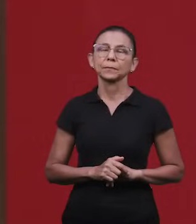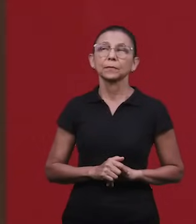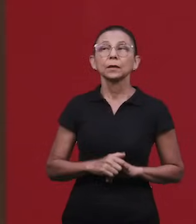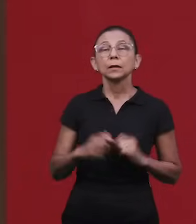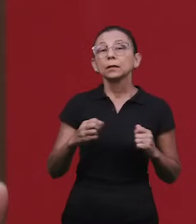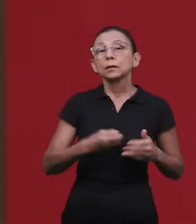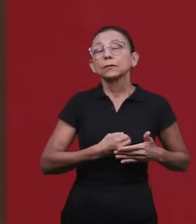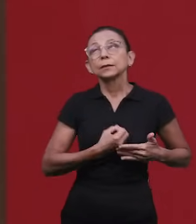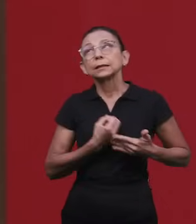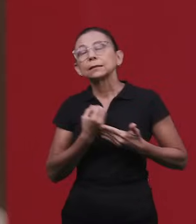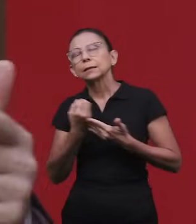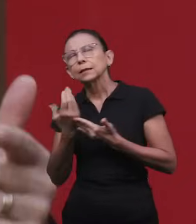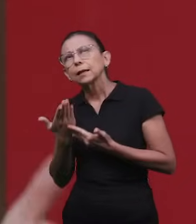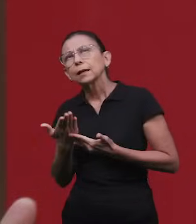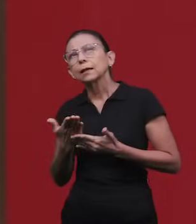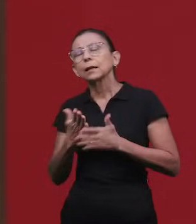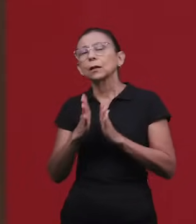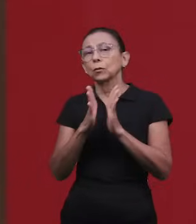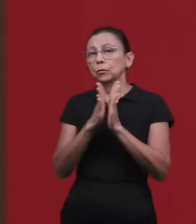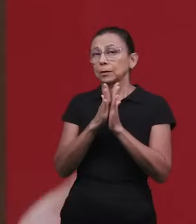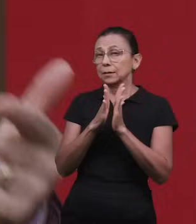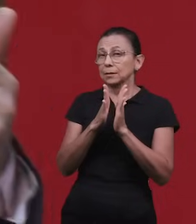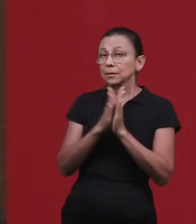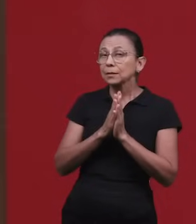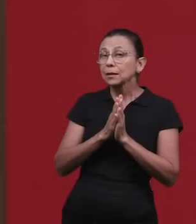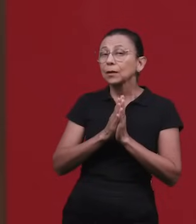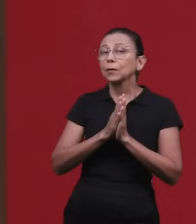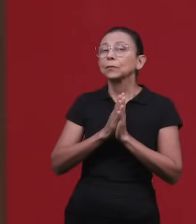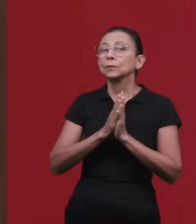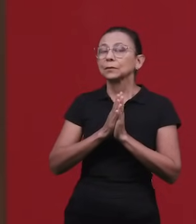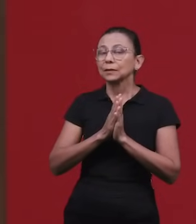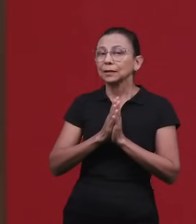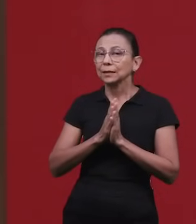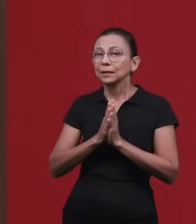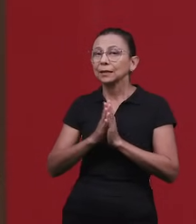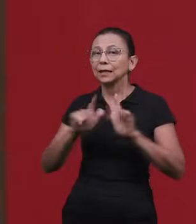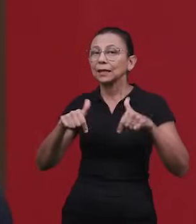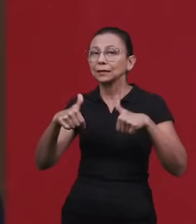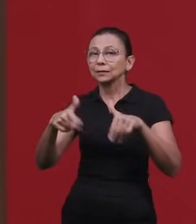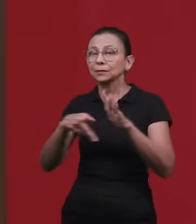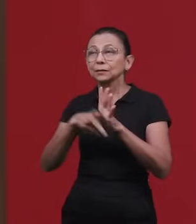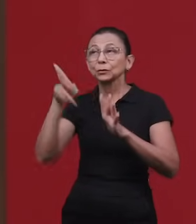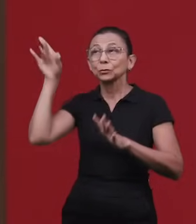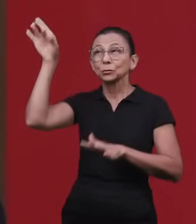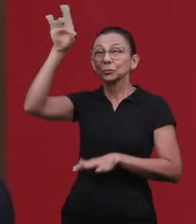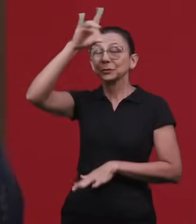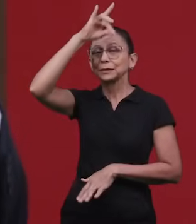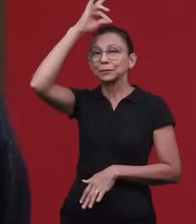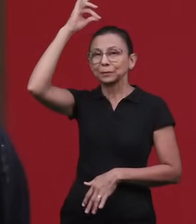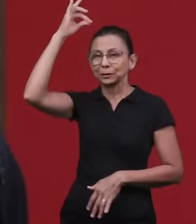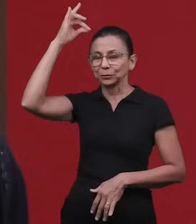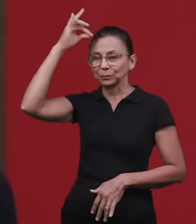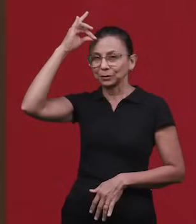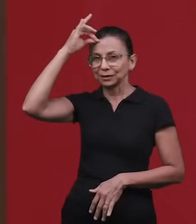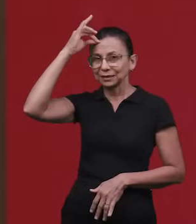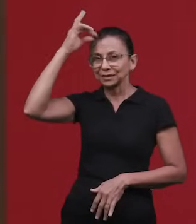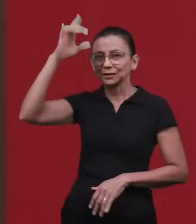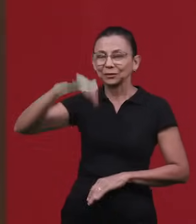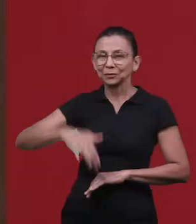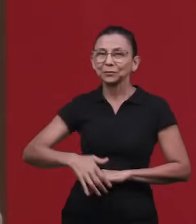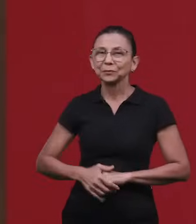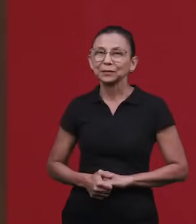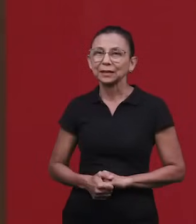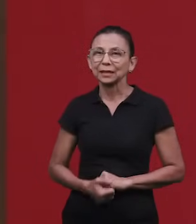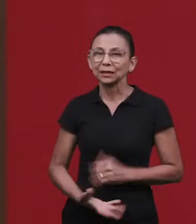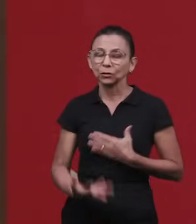Senhor, é a dedicação ao Senhor, a oração, a operação dele na nossa vida que vai fazer com que esse fruto